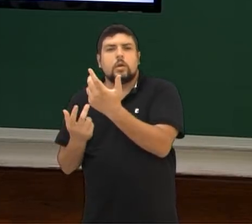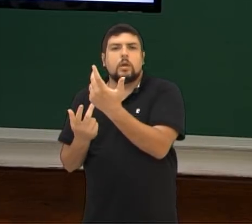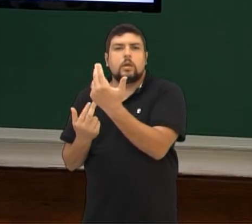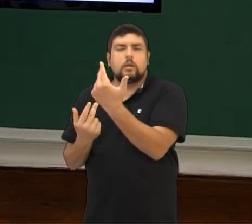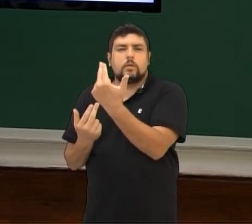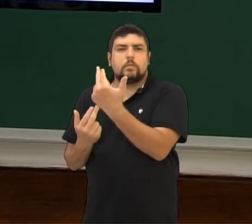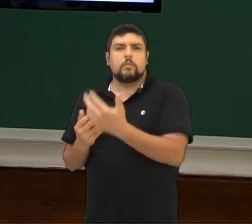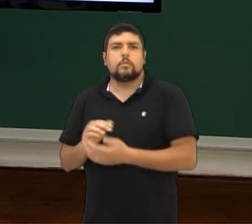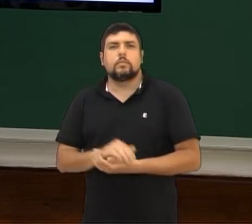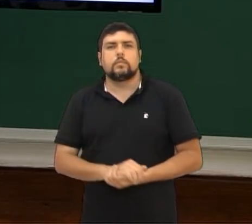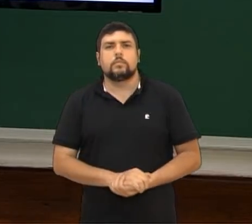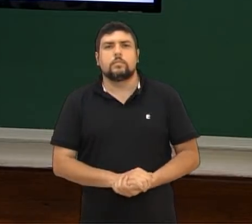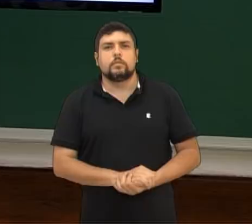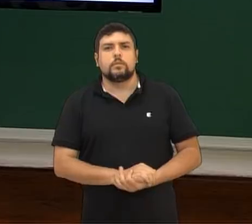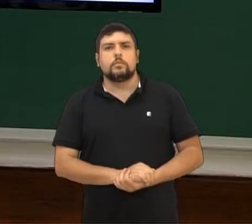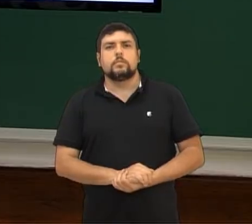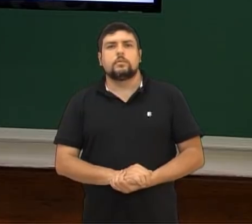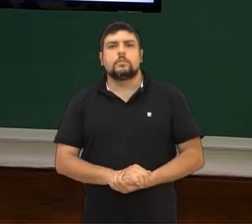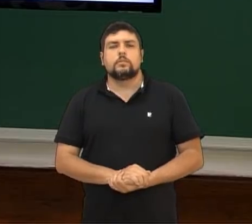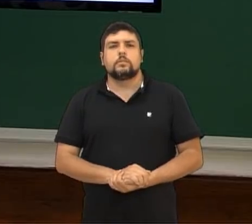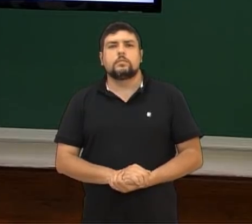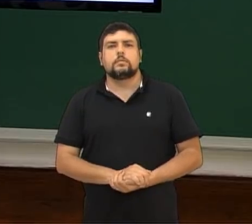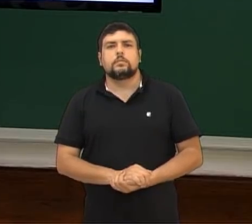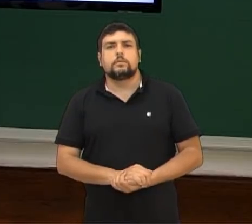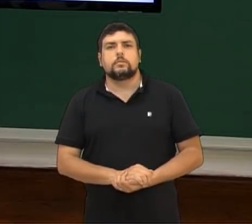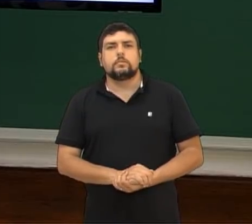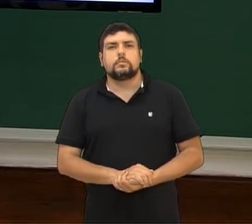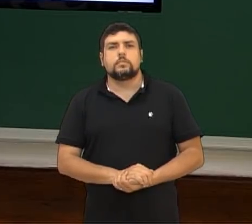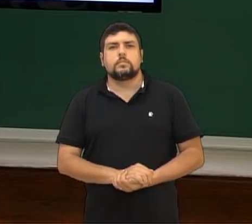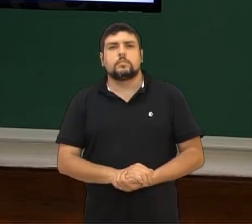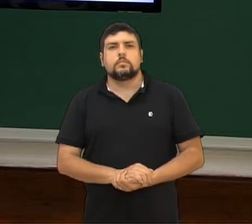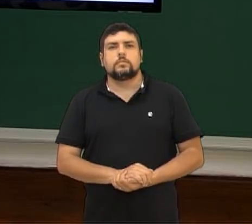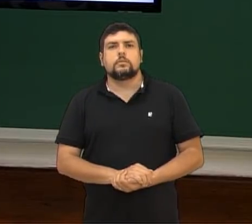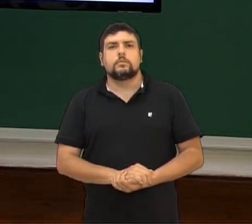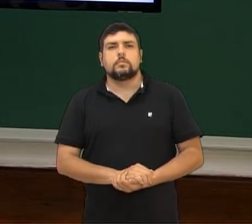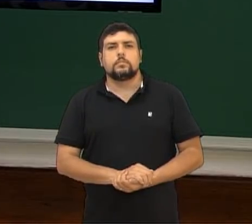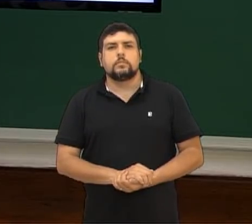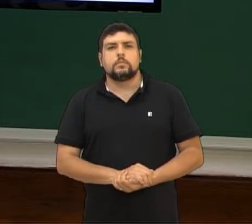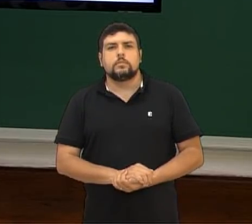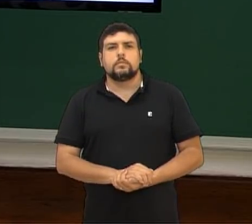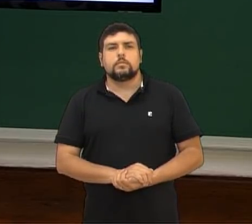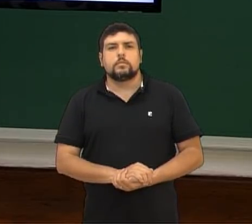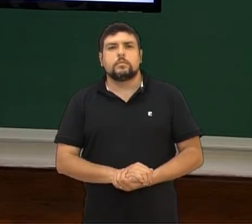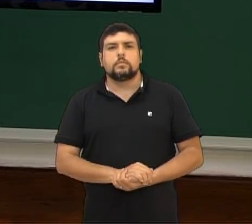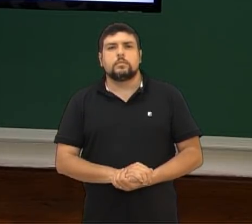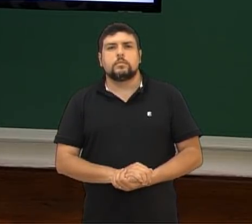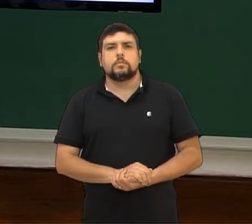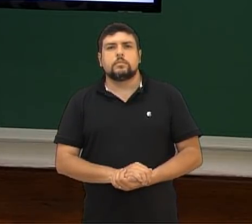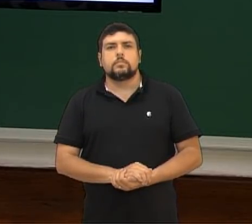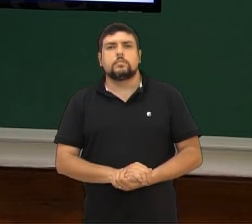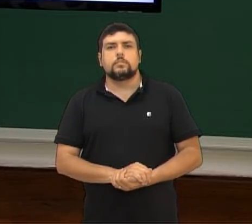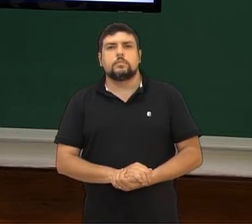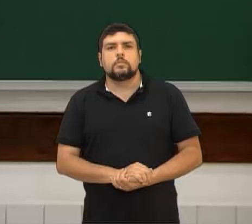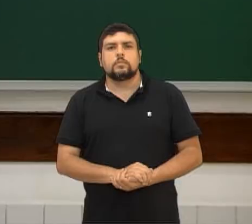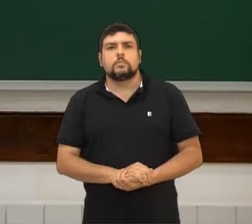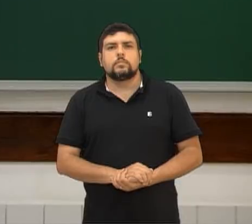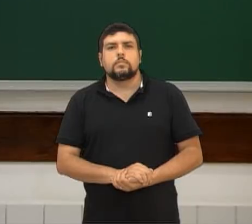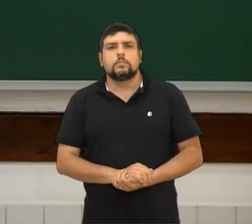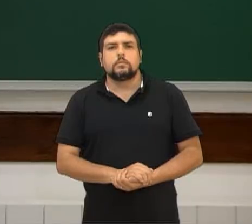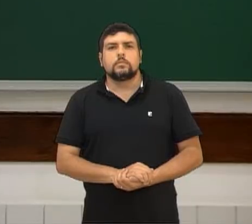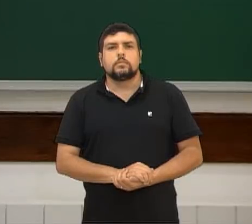mesma proporção, multiplicando ele na diagonal, os extremos pelos meios.